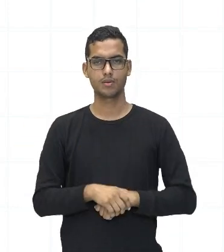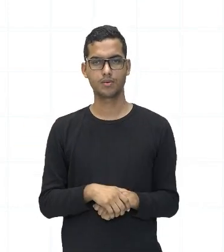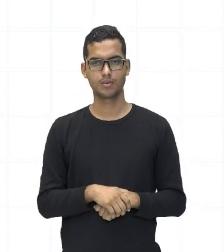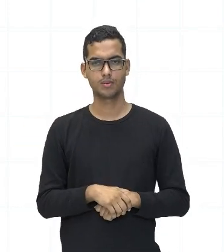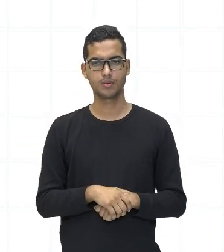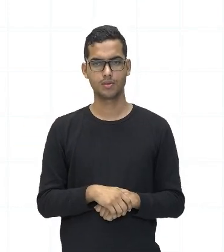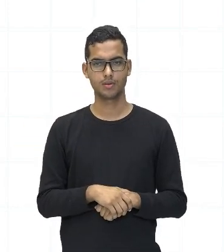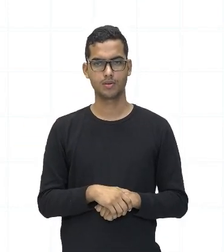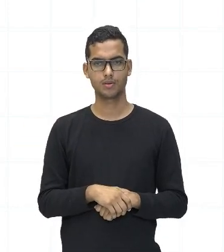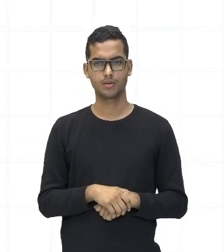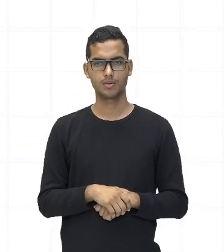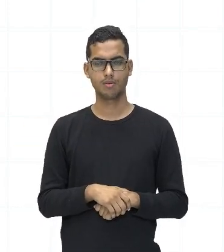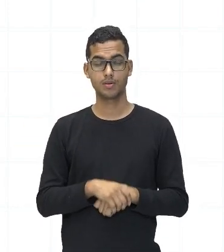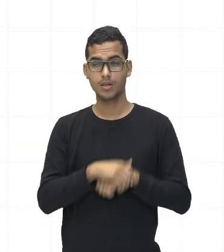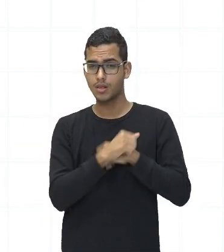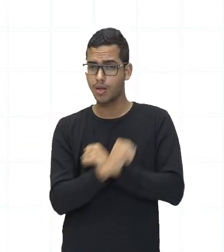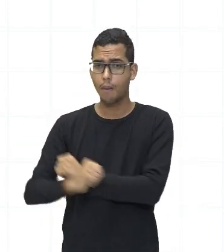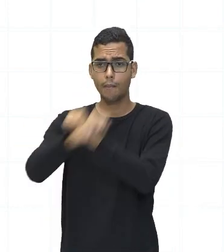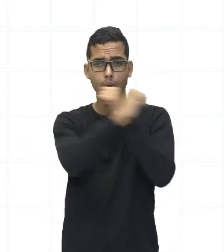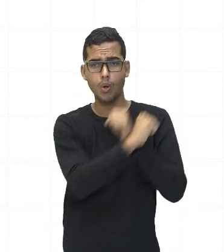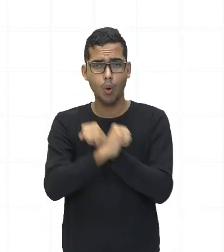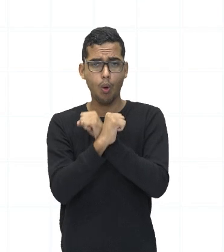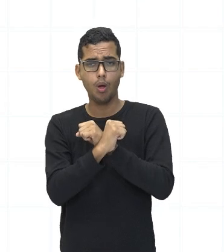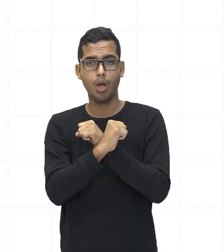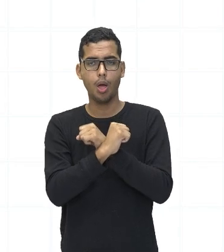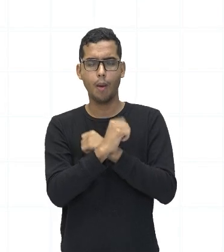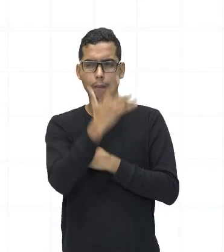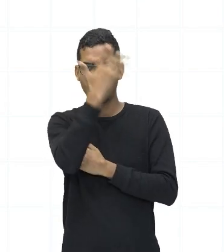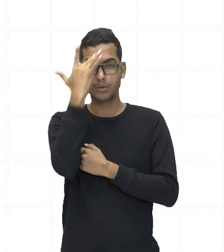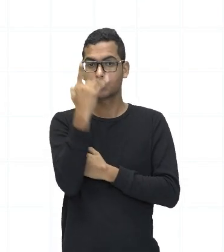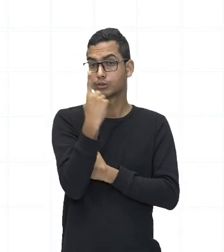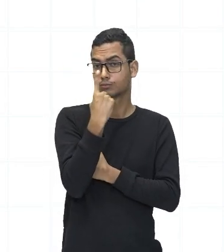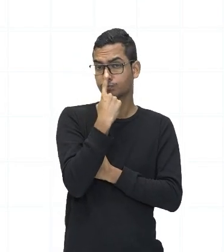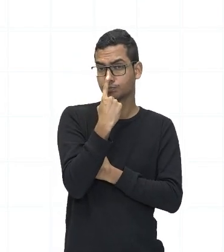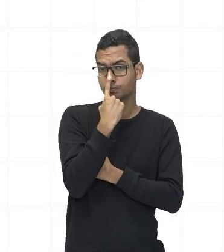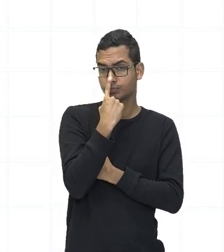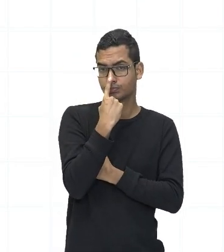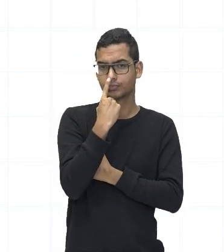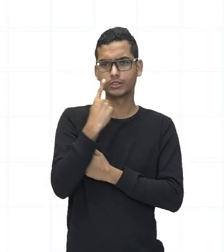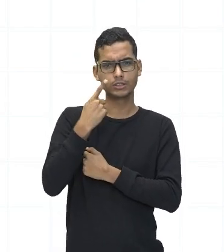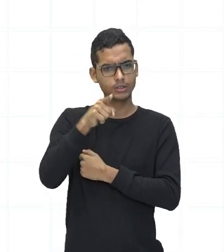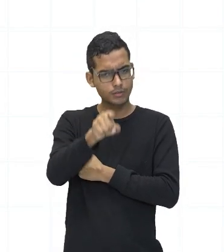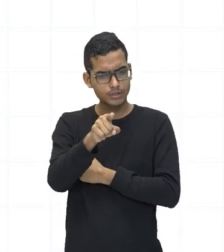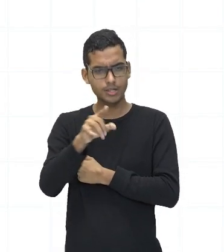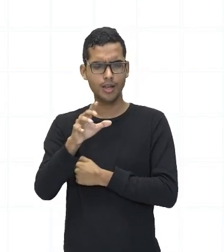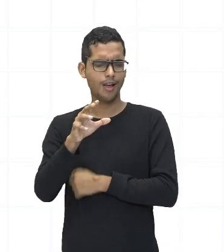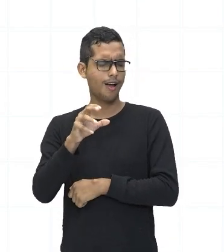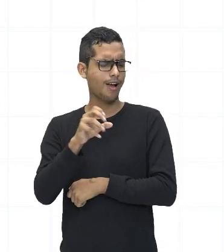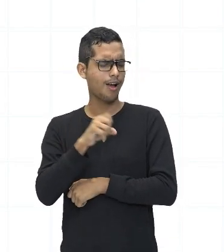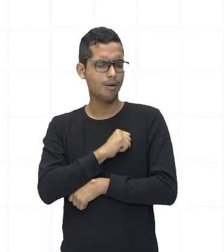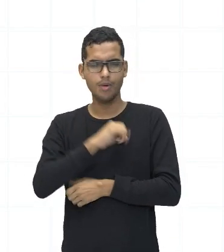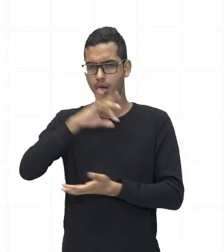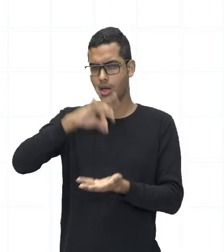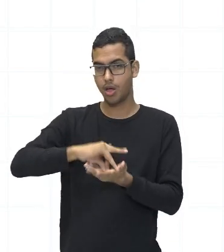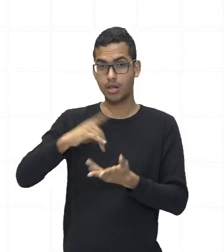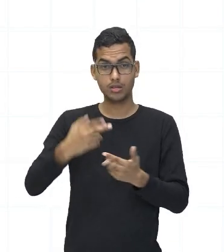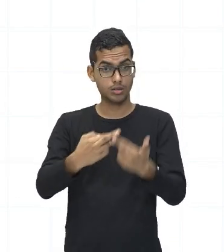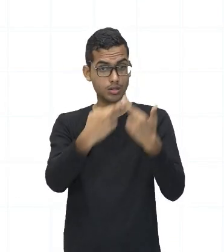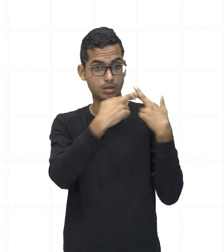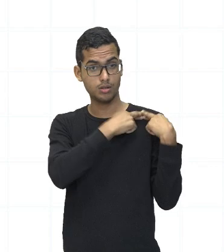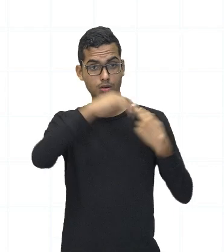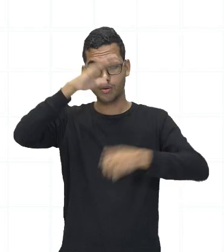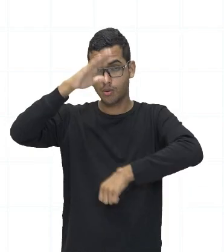está protegendo quem é muito próximo, pessoas que você ama. São sua responsabilidade,